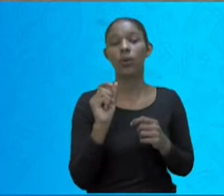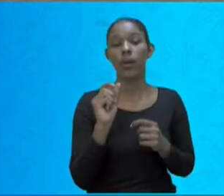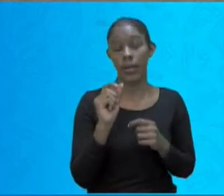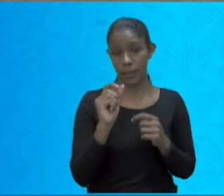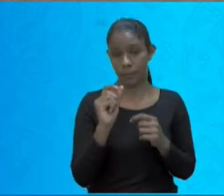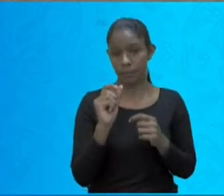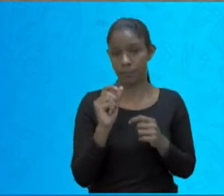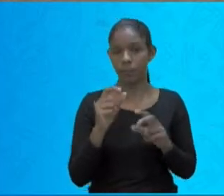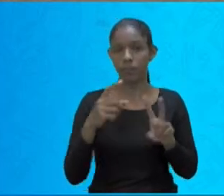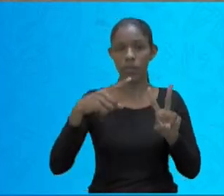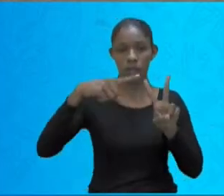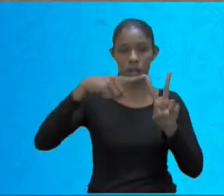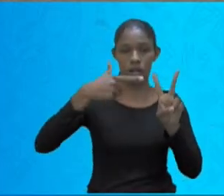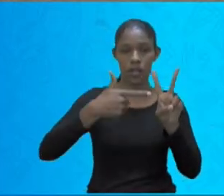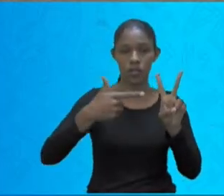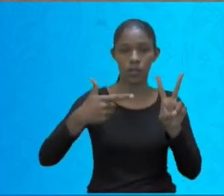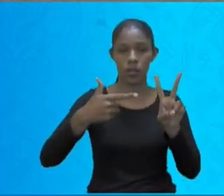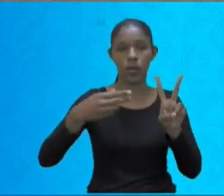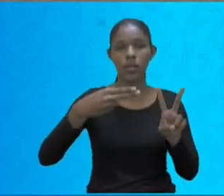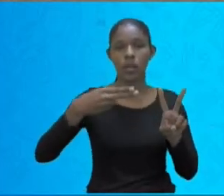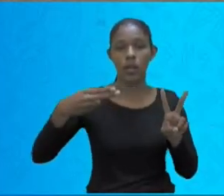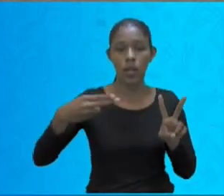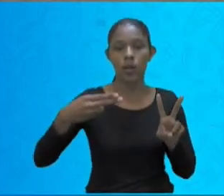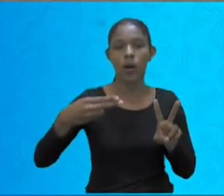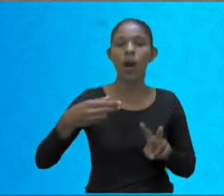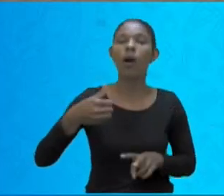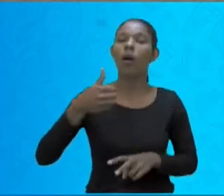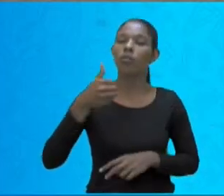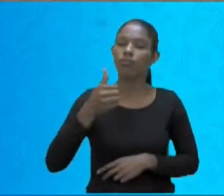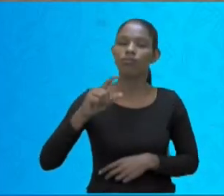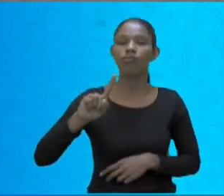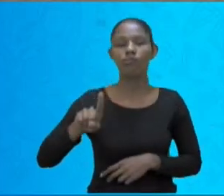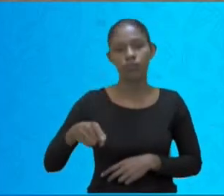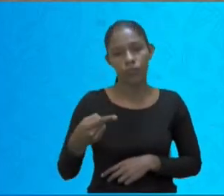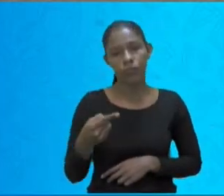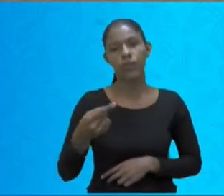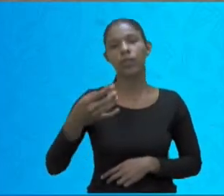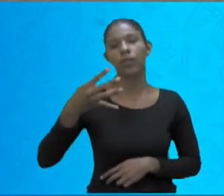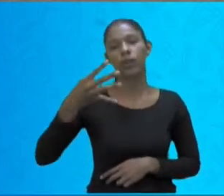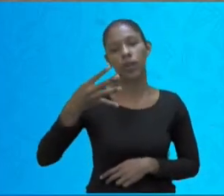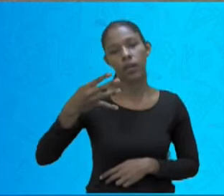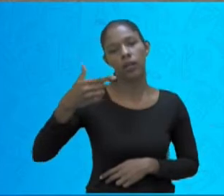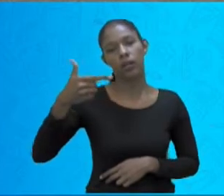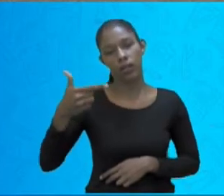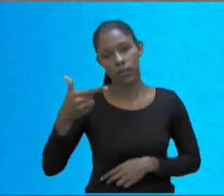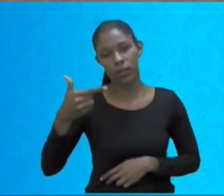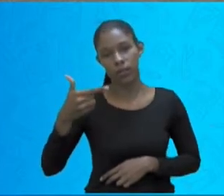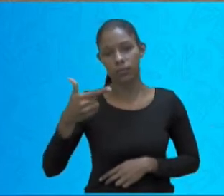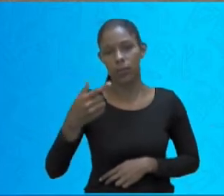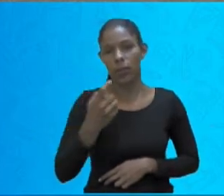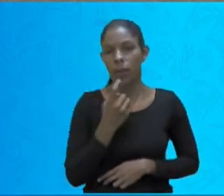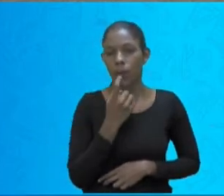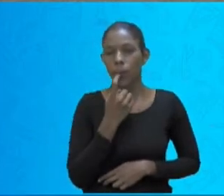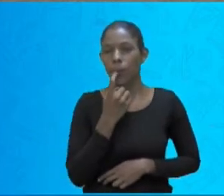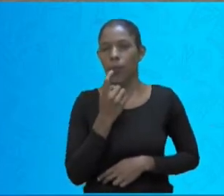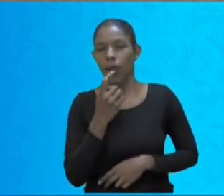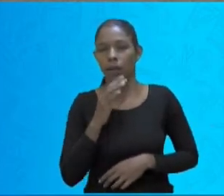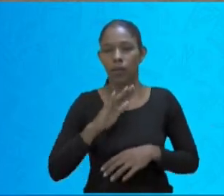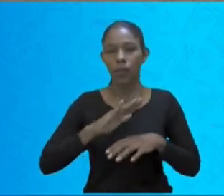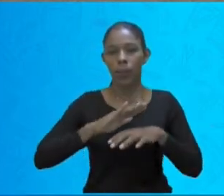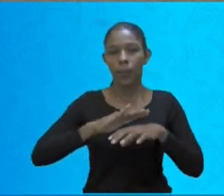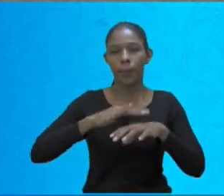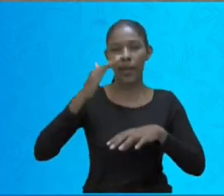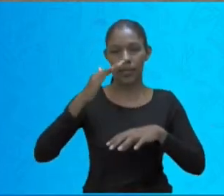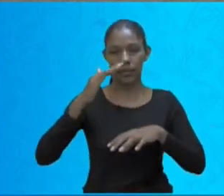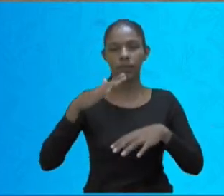Eu aproximei, aqui a casa decimal aqui é 1, eu aproximei para 2. Então, são as duas formas